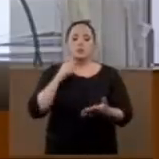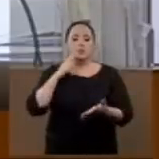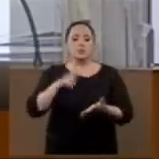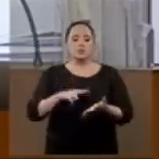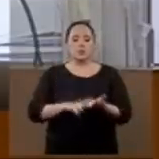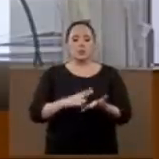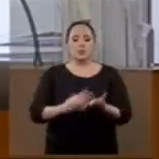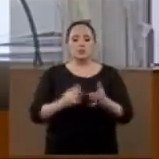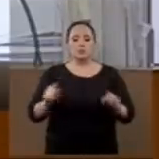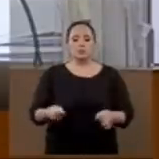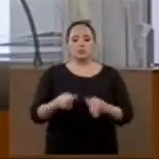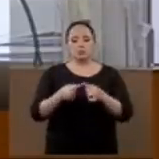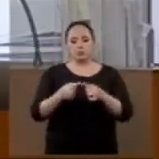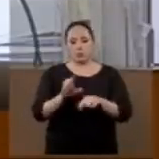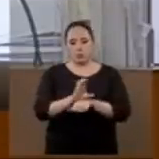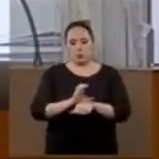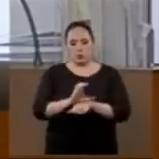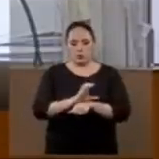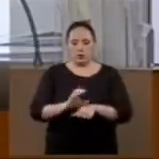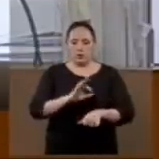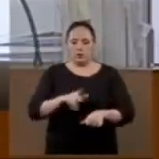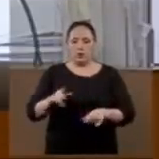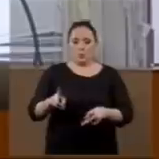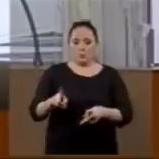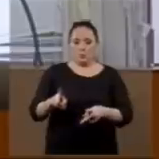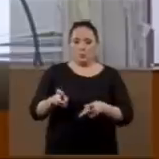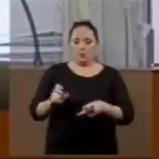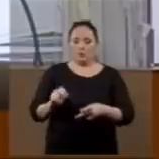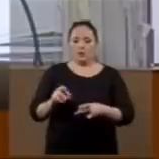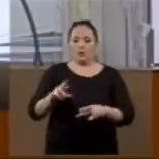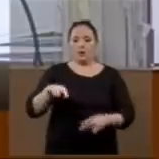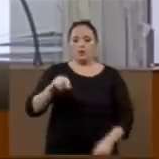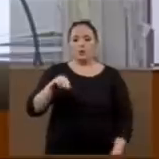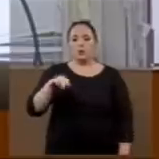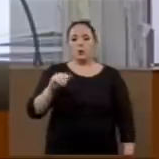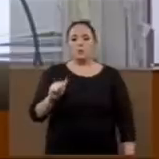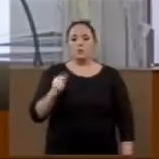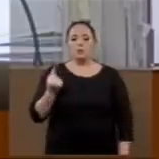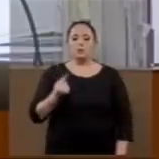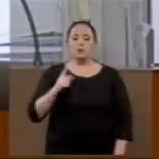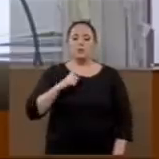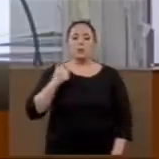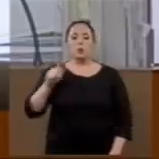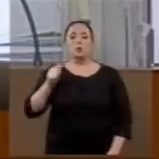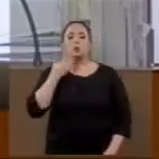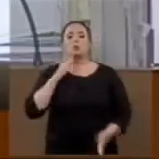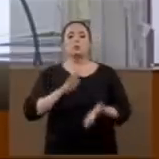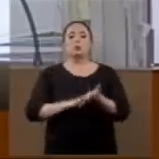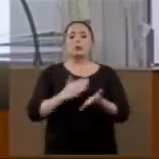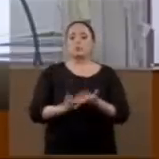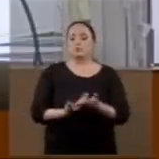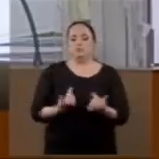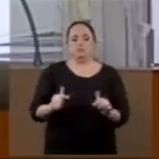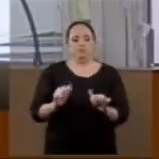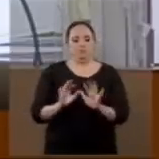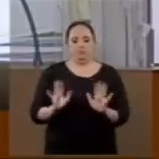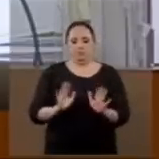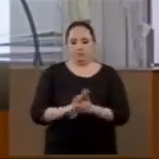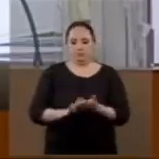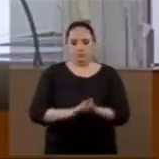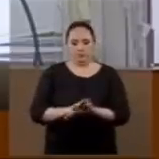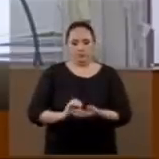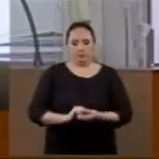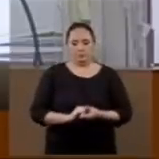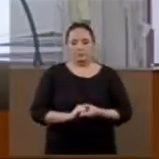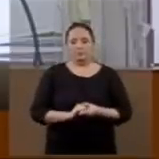interpretação conforme, não considerando que a norma em si trouxesse, sem qualquer outra interpretação, uma sanção